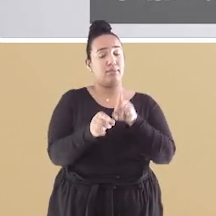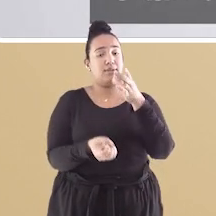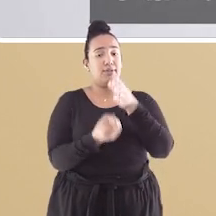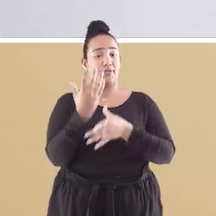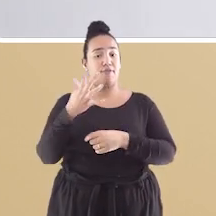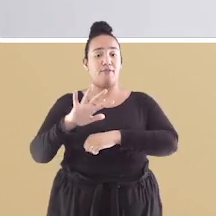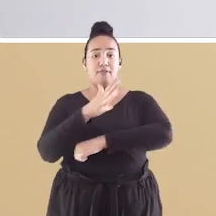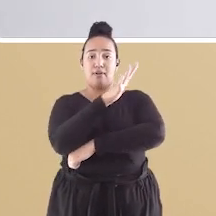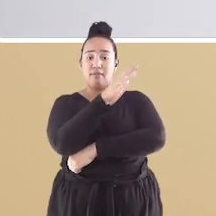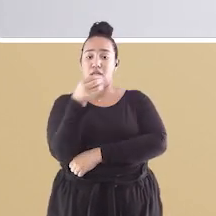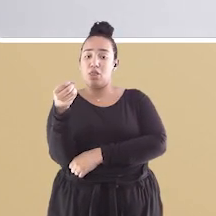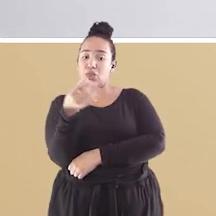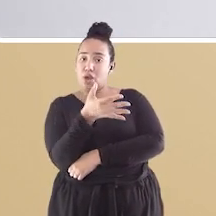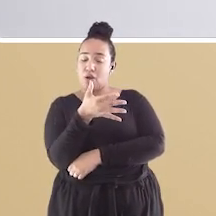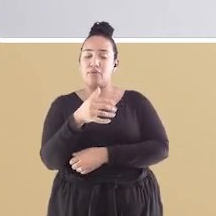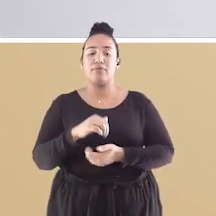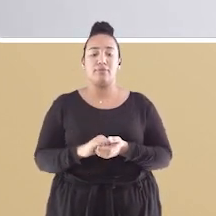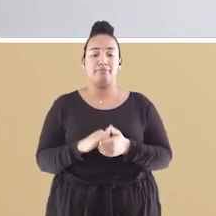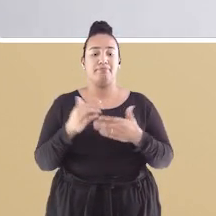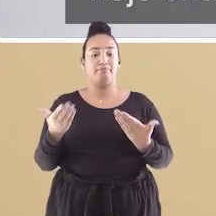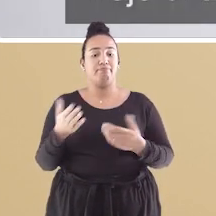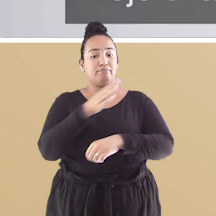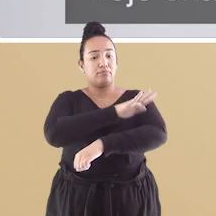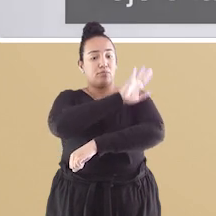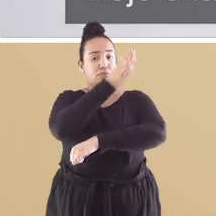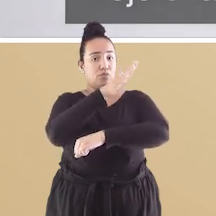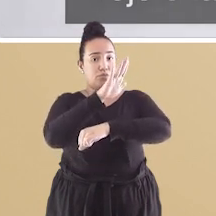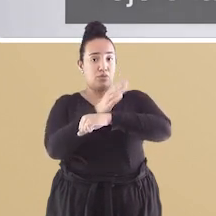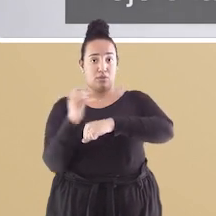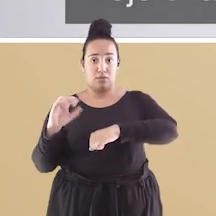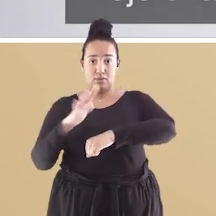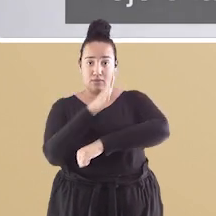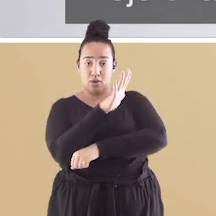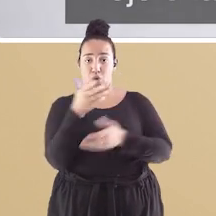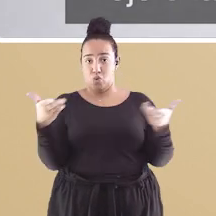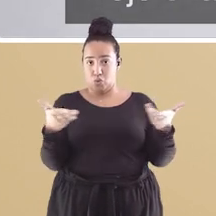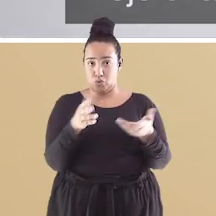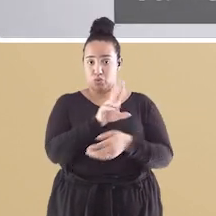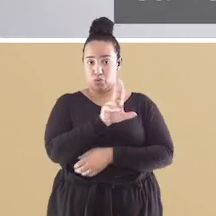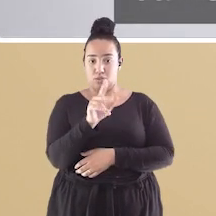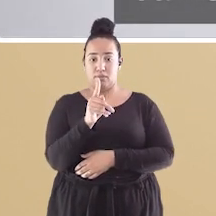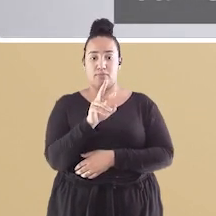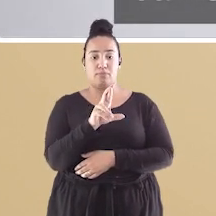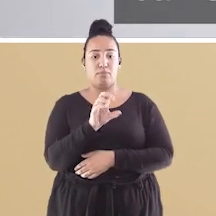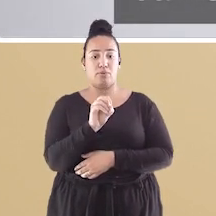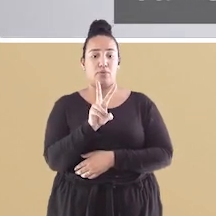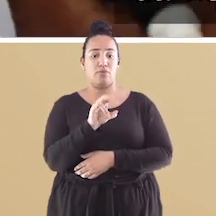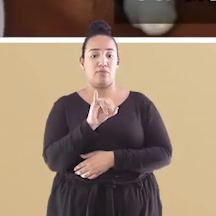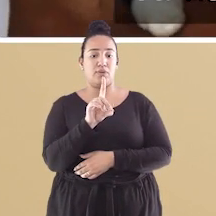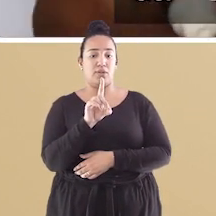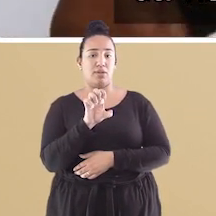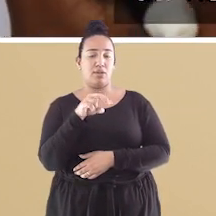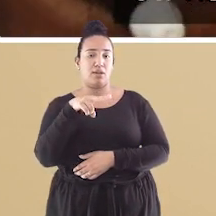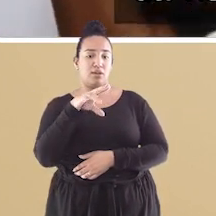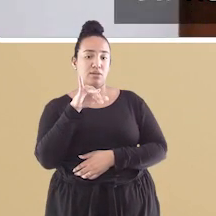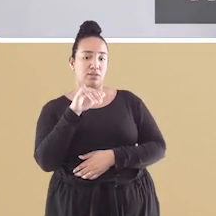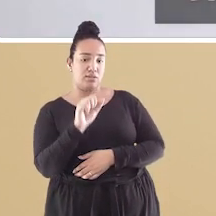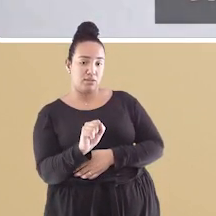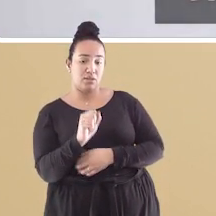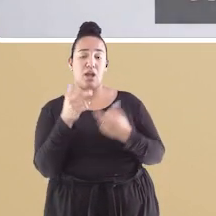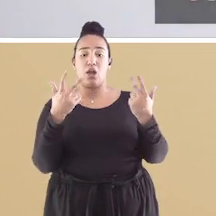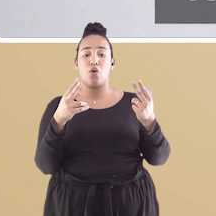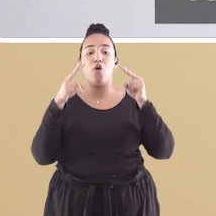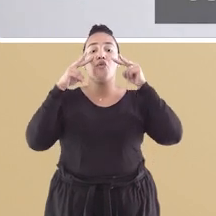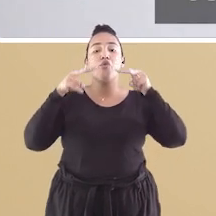favelas. O Morro da Favela, hoje chamado de Morro da Providência, dá vista para o mesmo porto onde